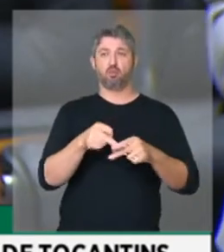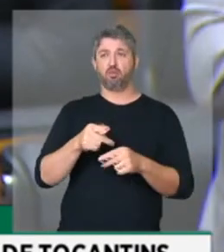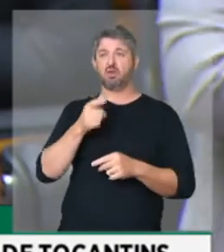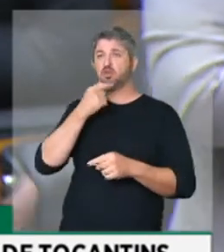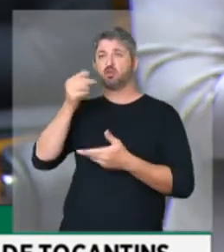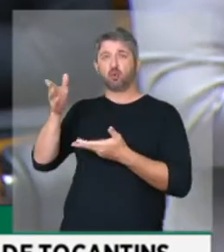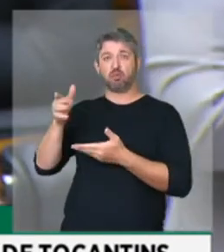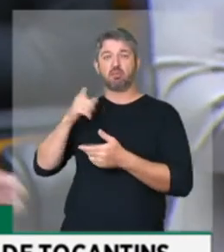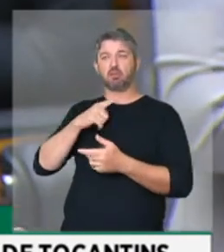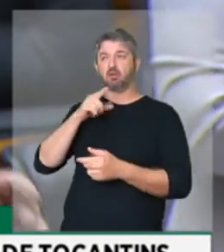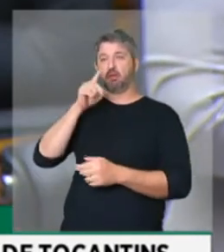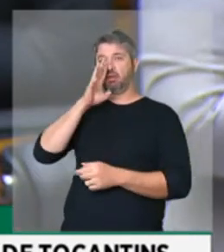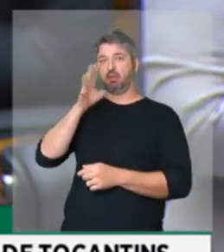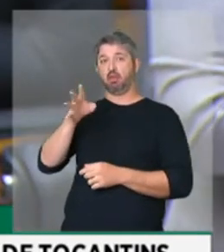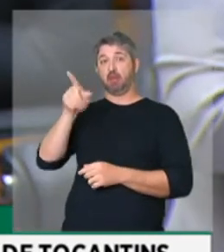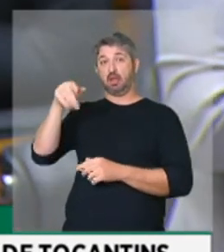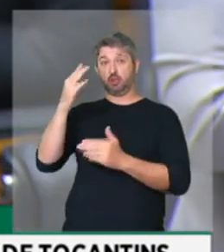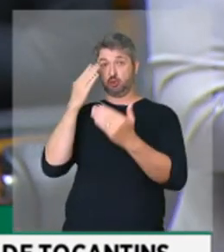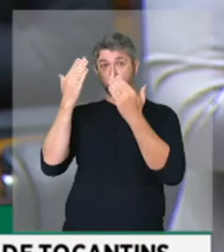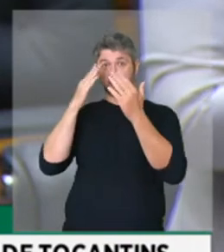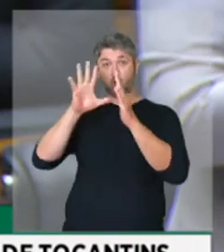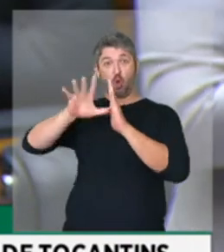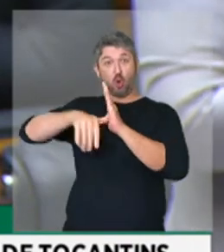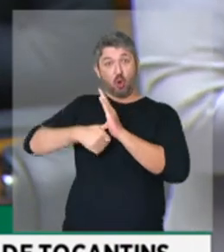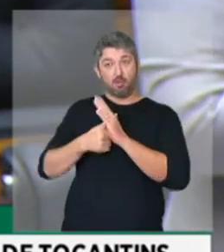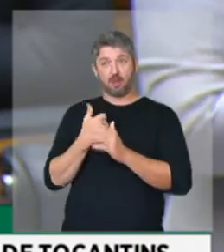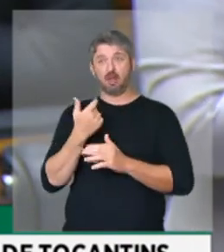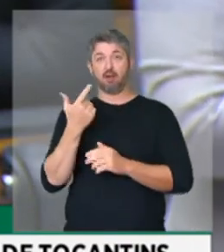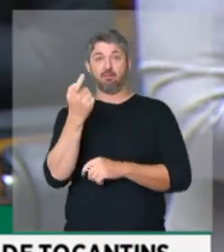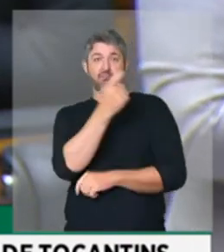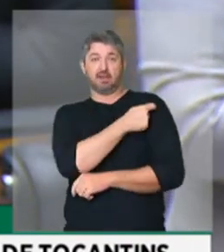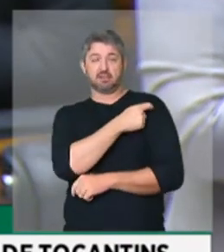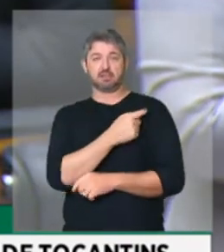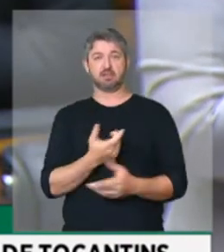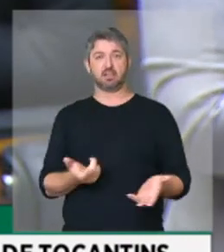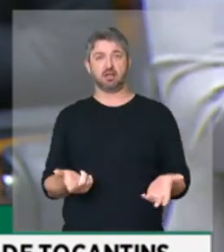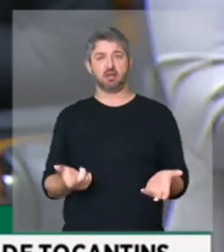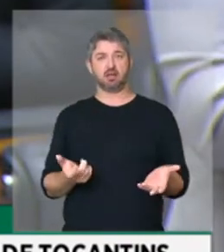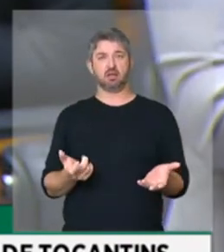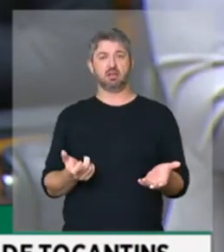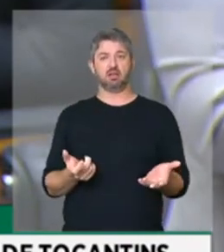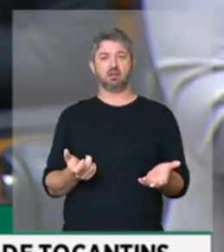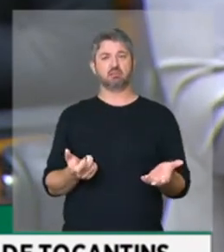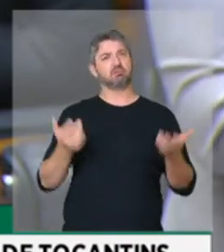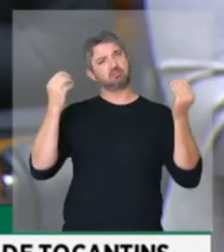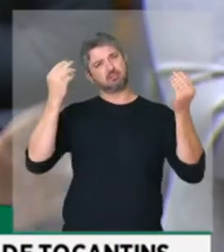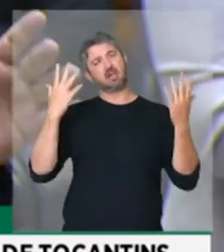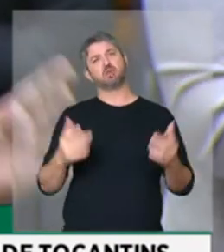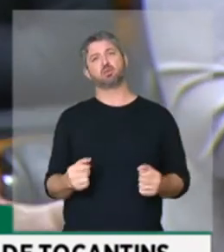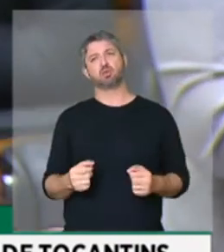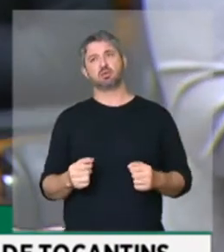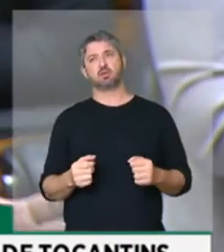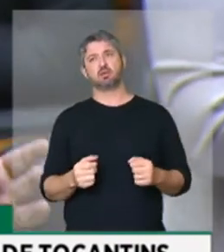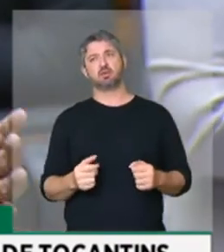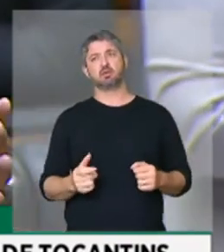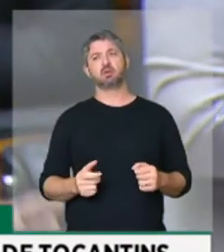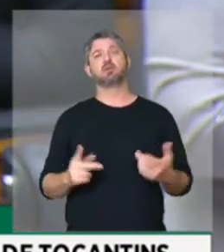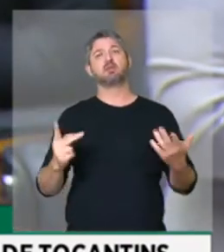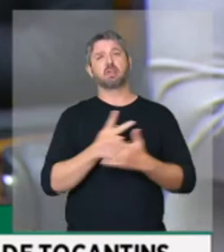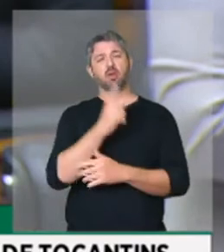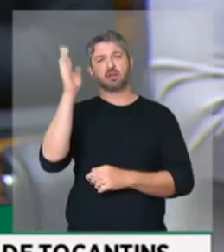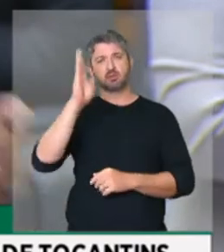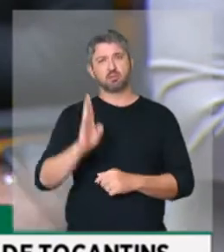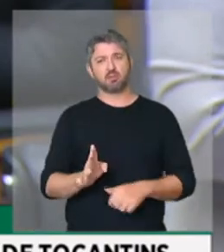está sendo apontada como suspeita de roubar vacinas. Professor presidente, o que nós temos no